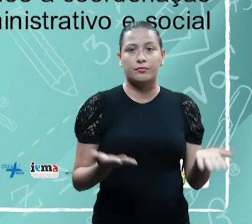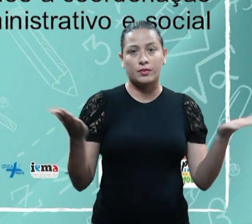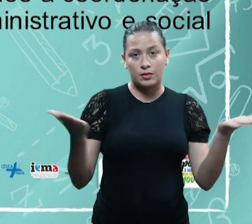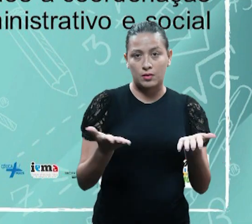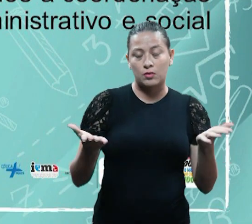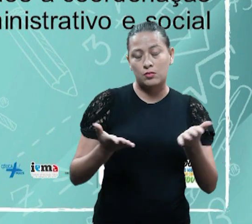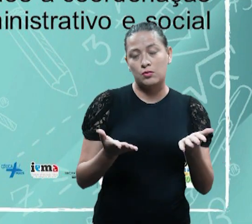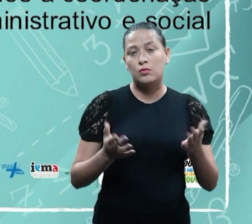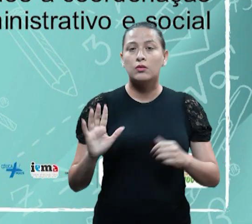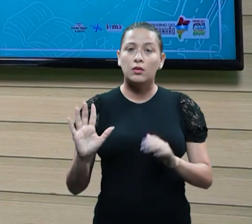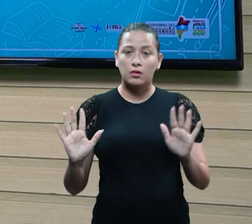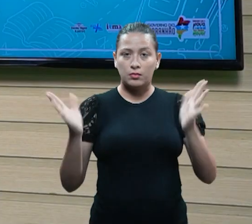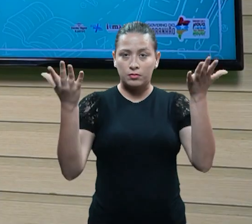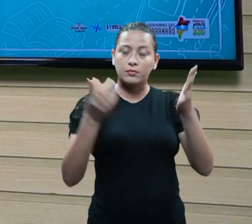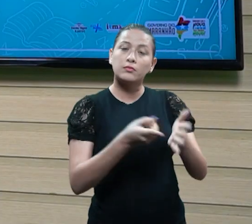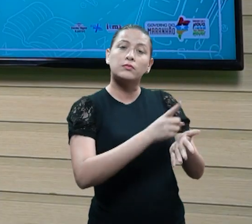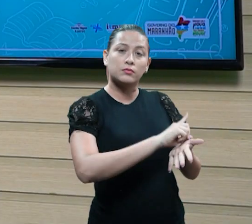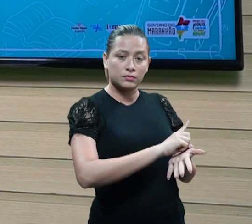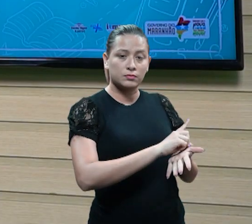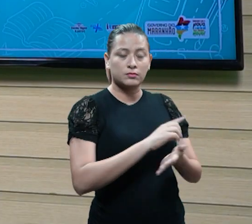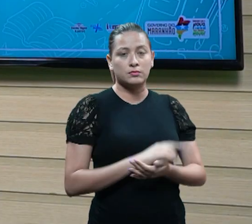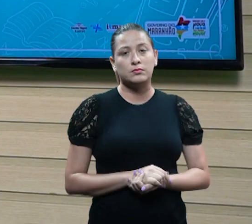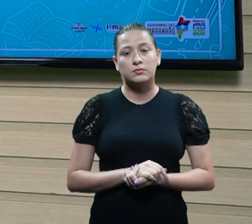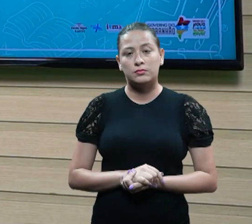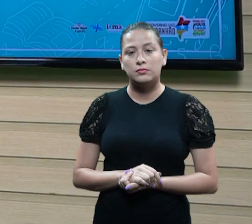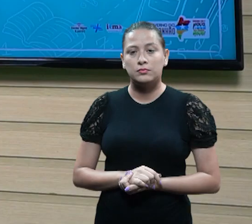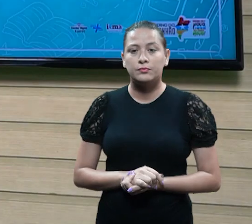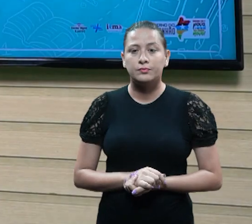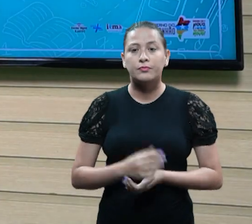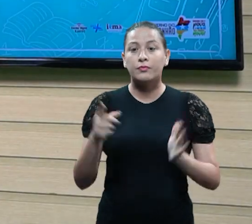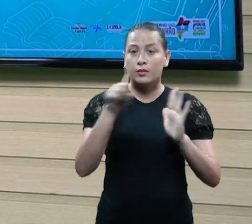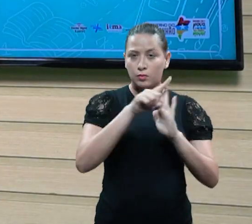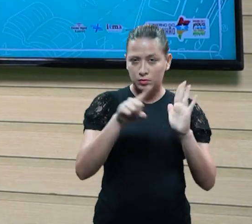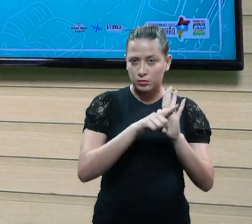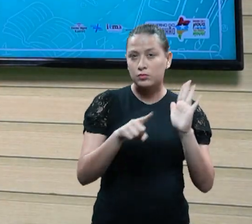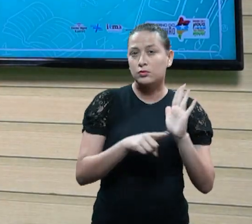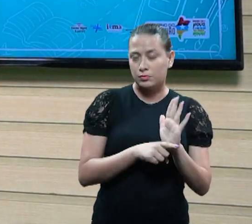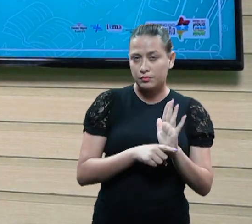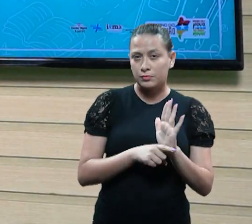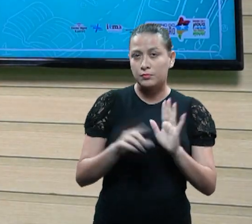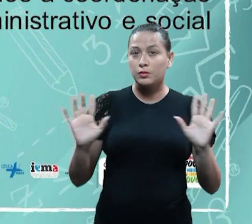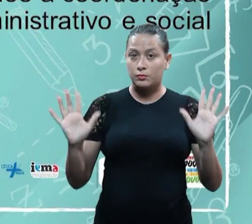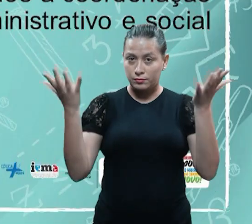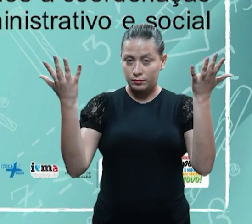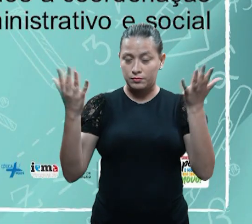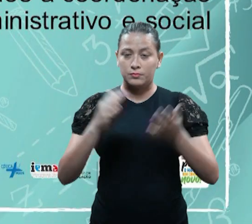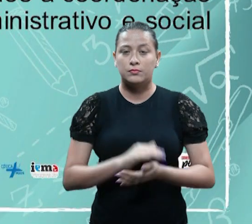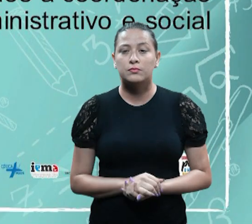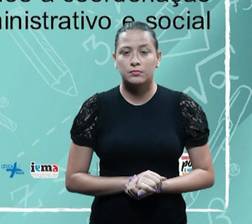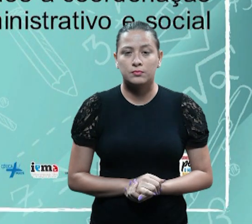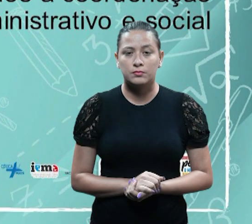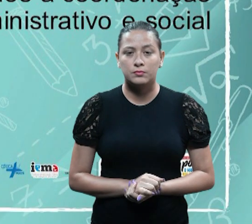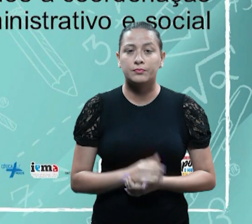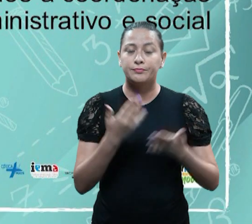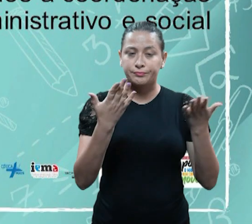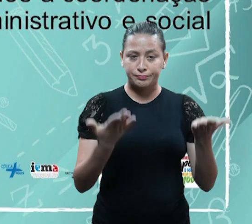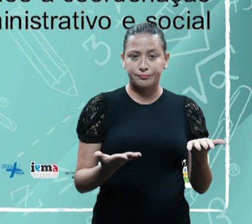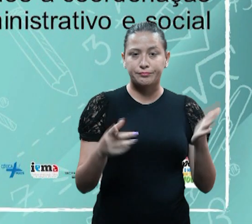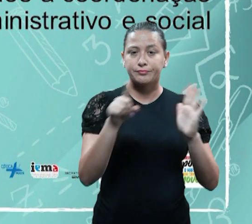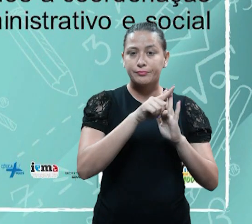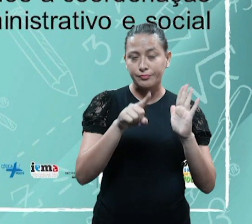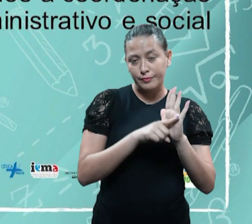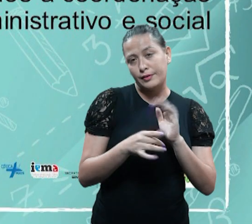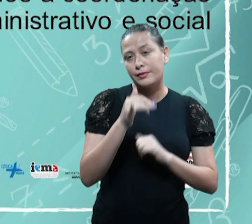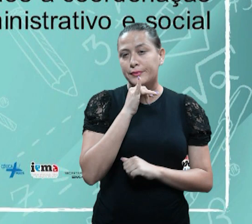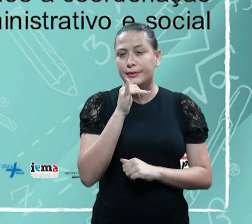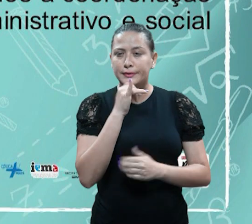no pré-evento, né, que é de fato, né, é o planejamento do evento, né. Então, o planejamento, a